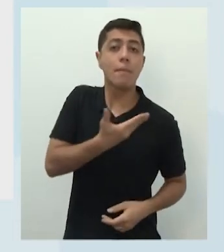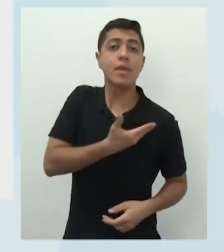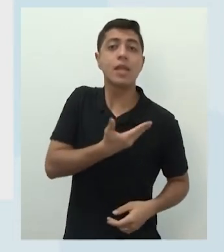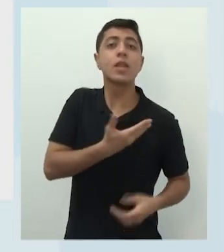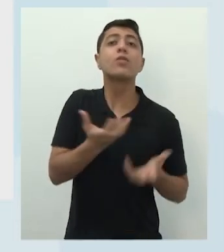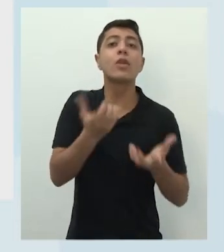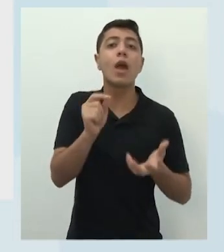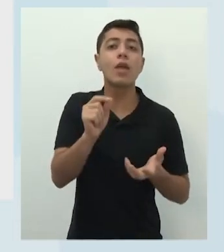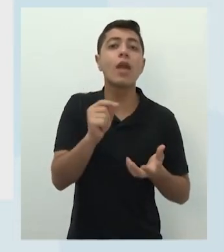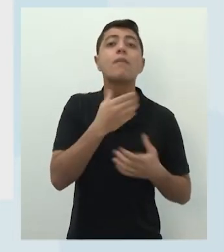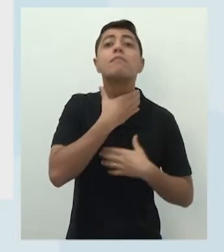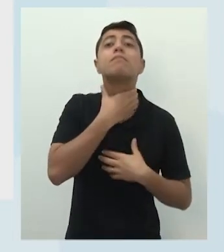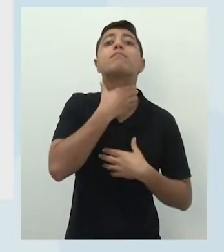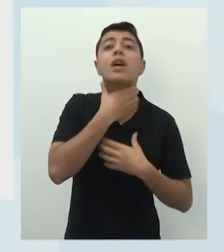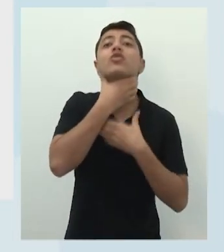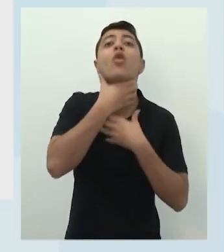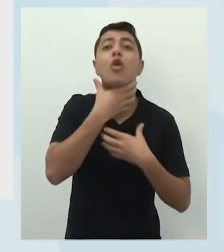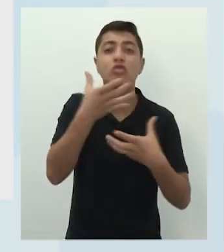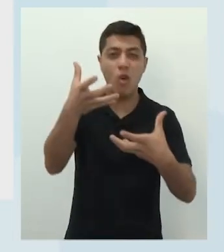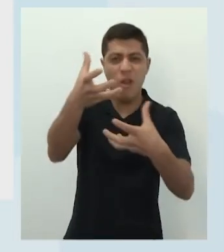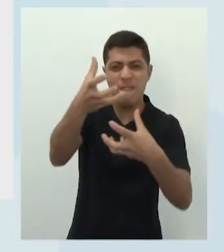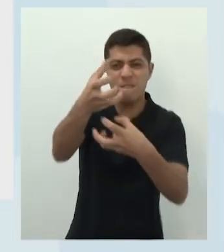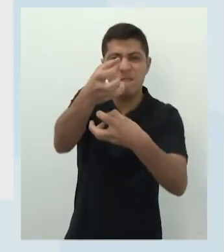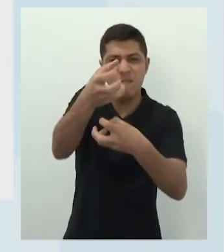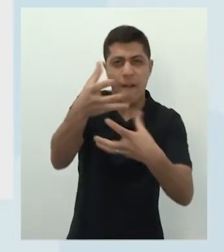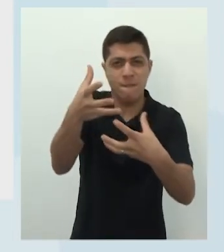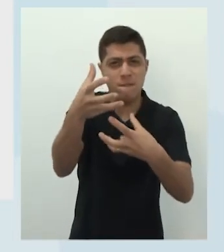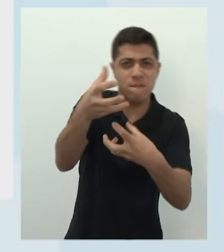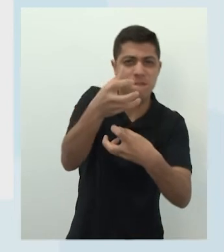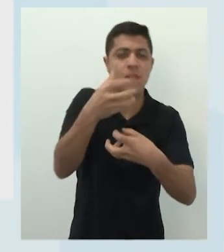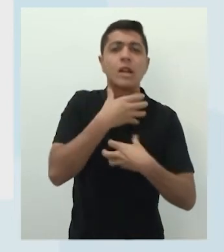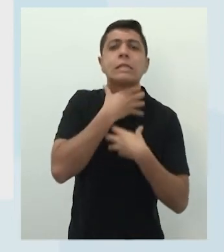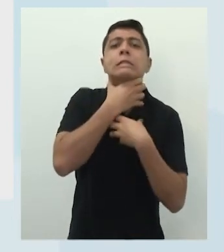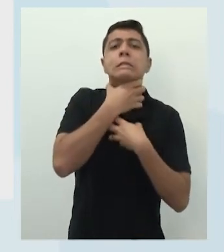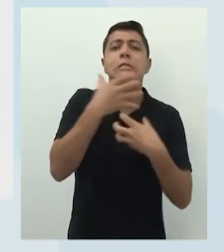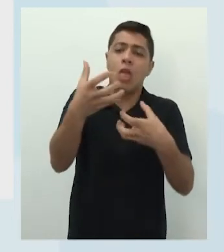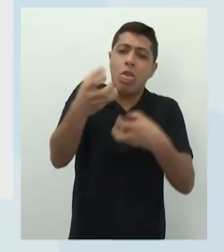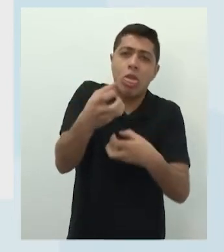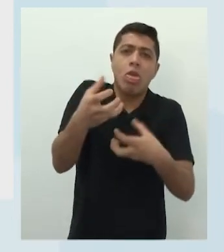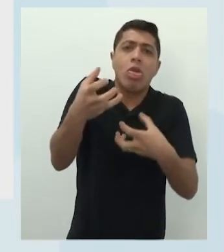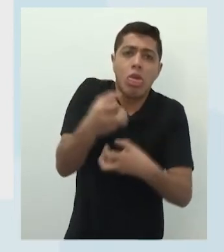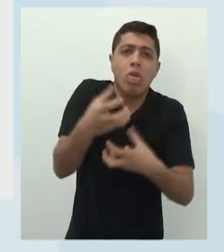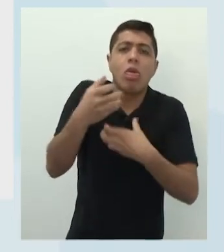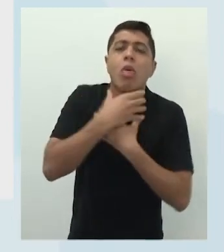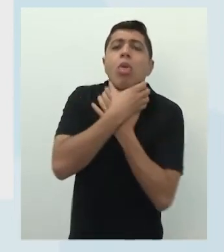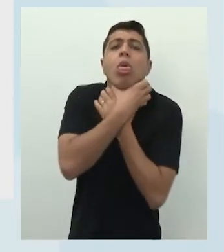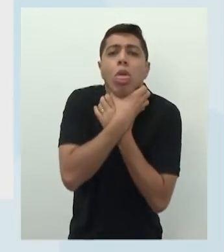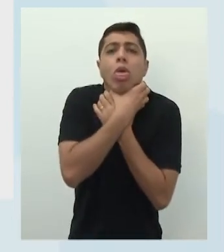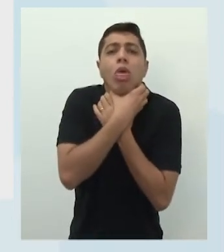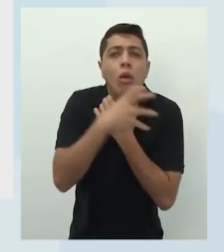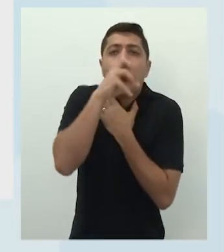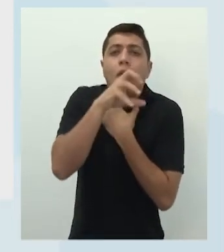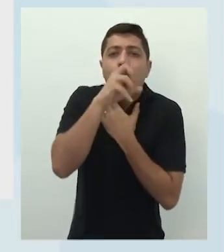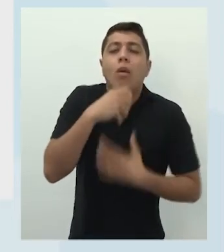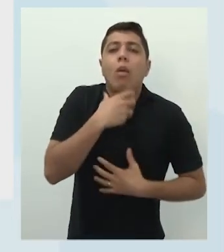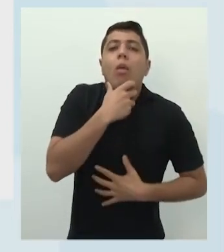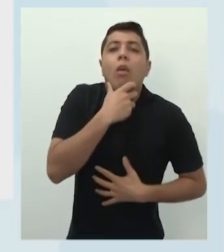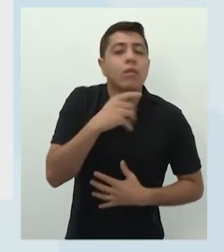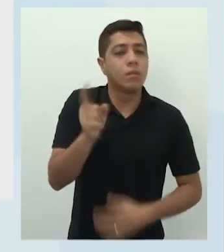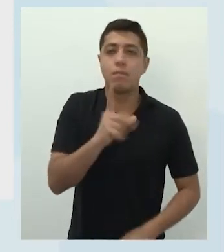com o pai, ela está em inglês, mas é muito legal, acho a melhor cartilha de como conversar sobre Shocking Game com o